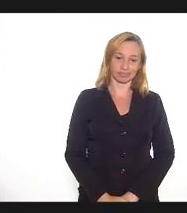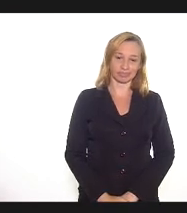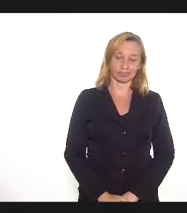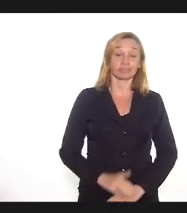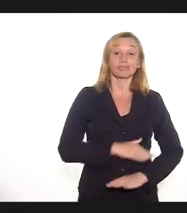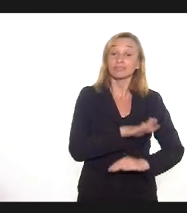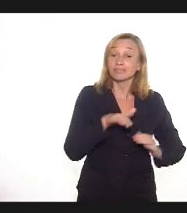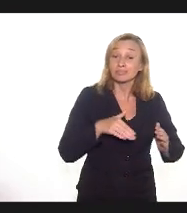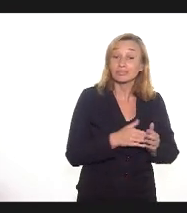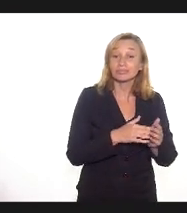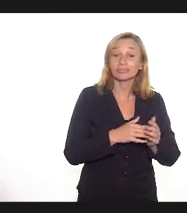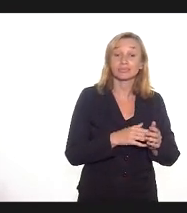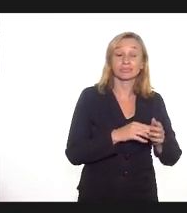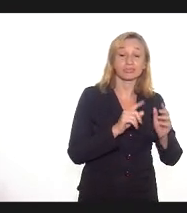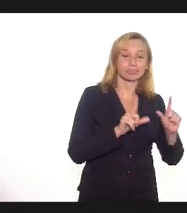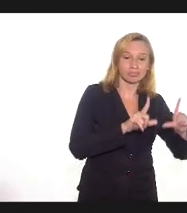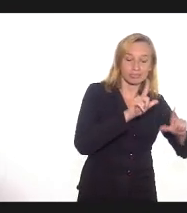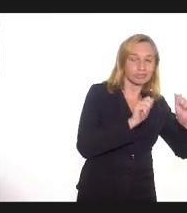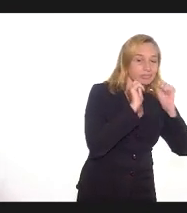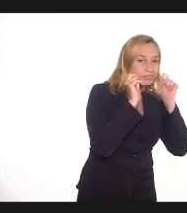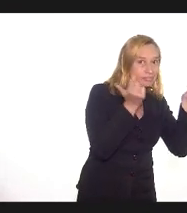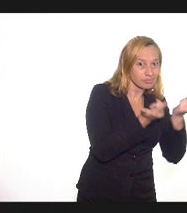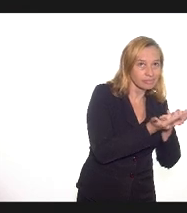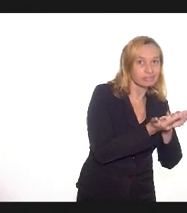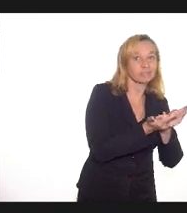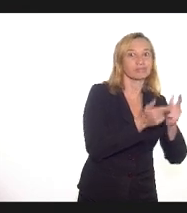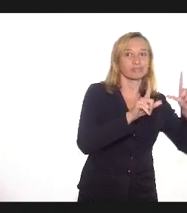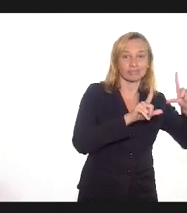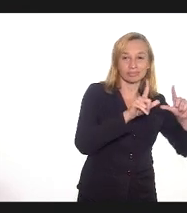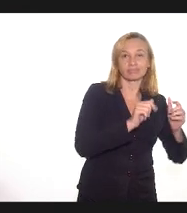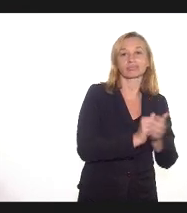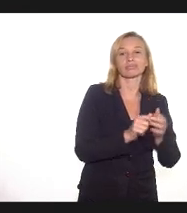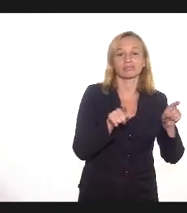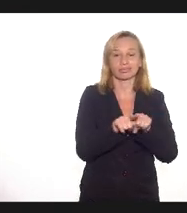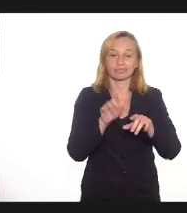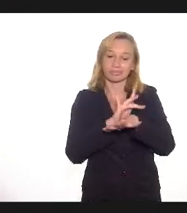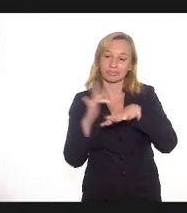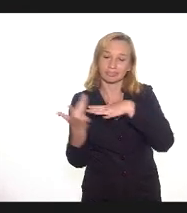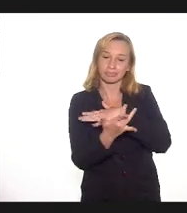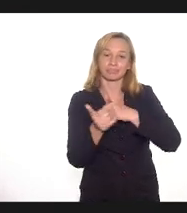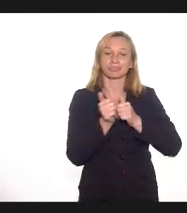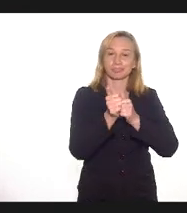que nos assistem aí pela TV Alerj e as